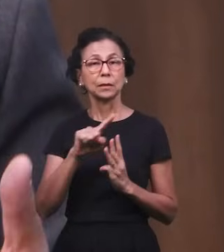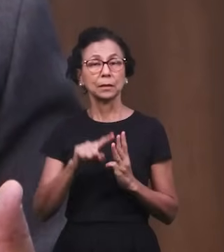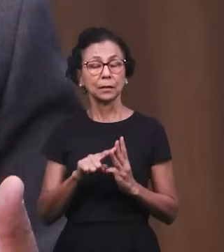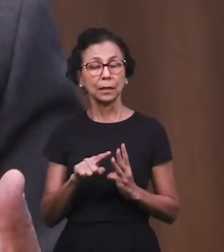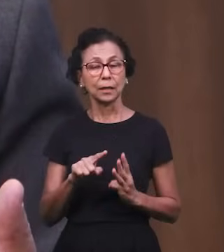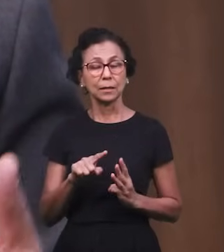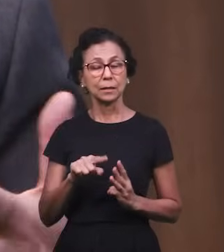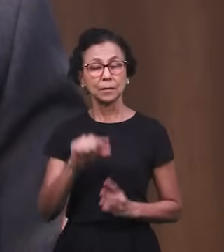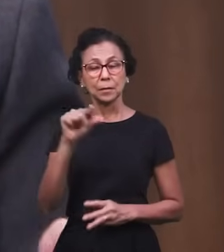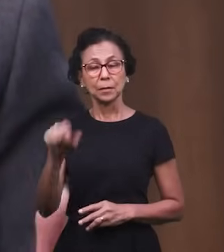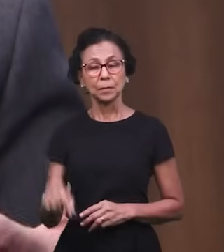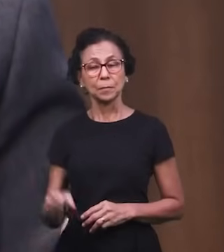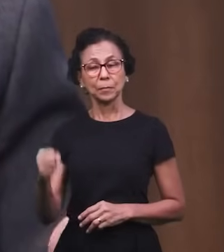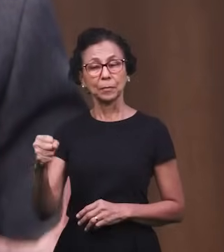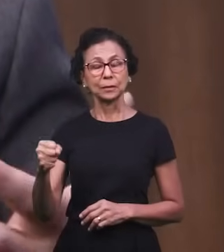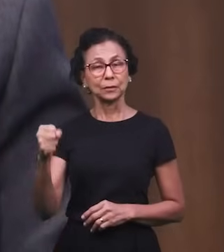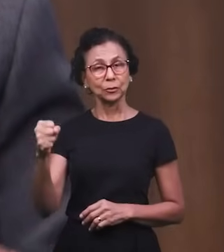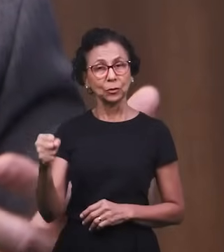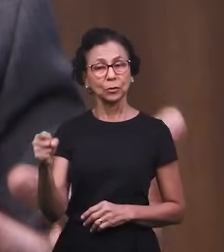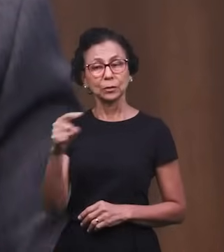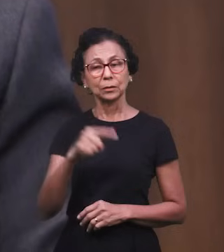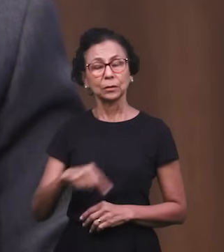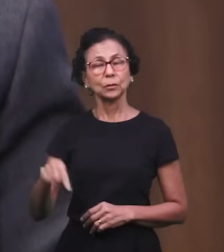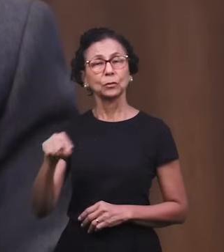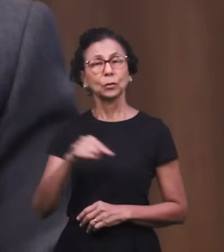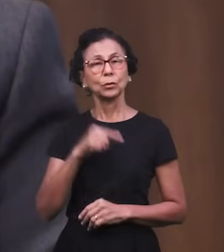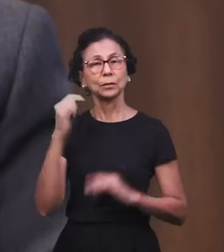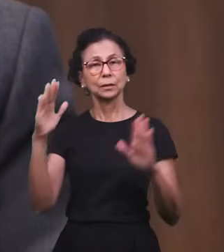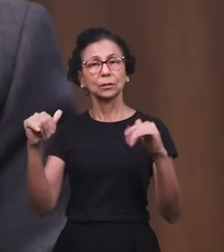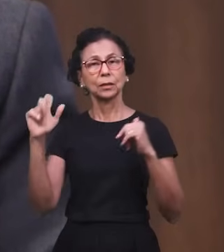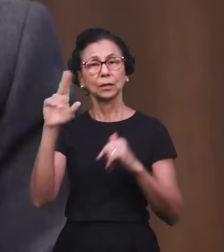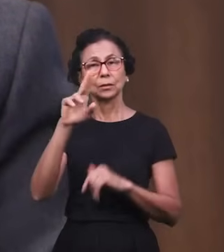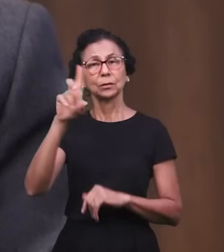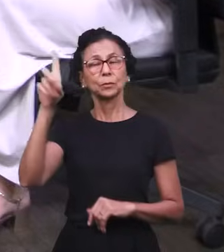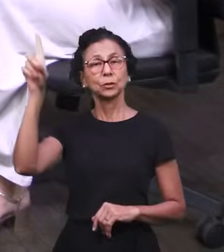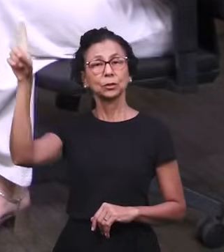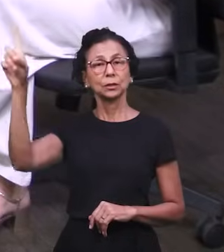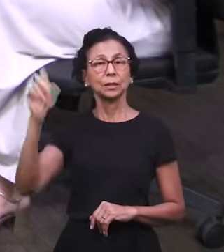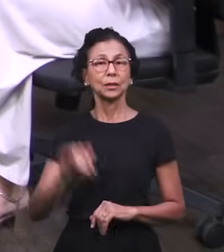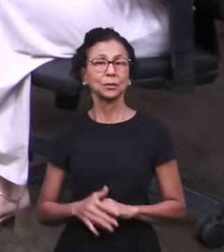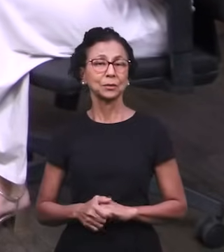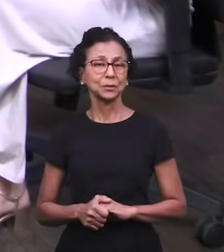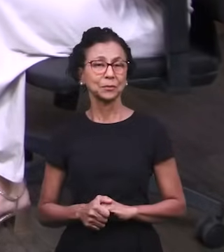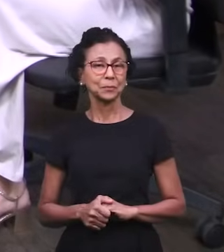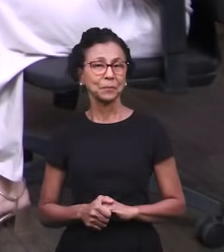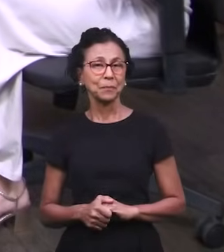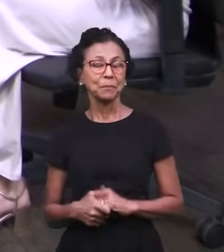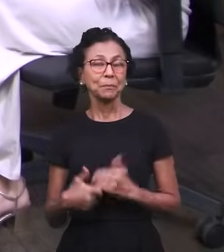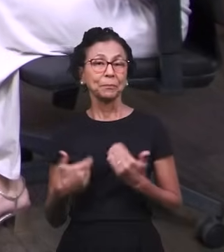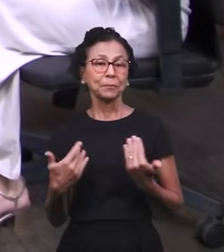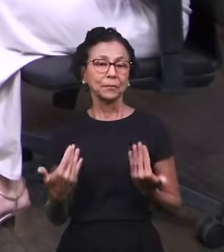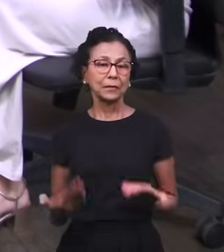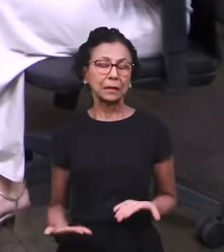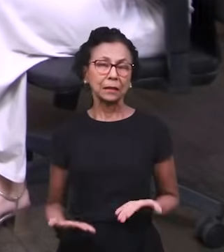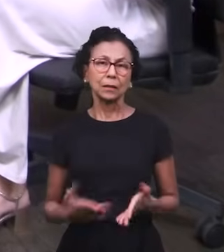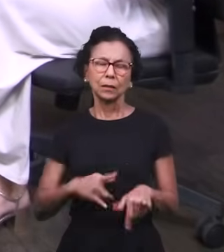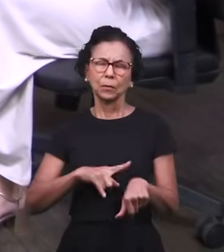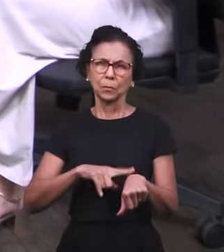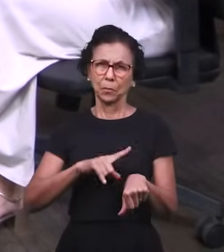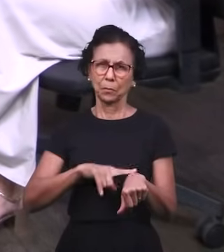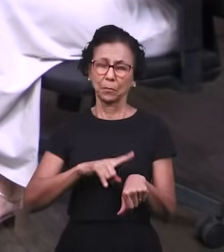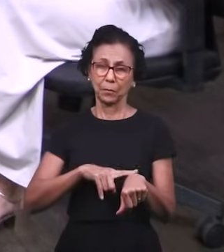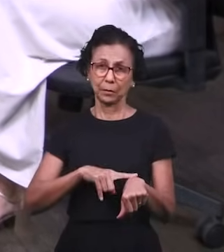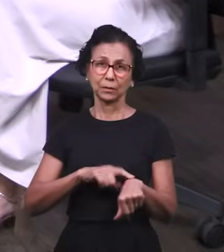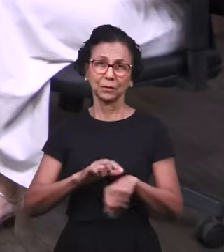um momento propício também para a evangelização. Glória a Deus. Está respondido?